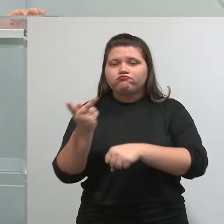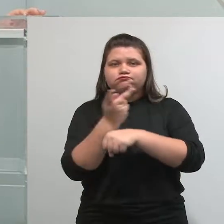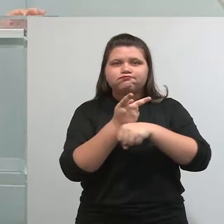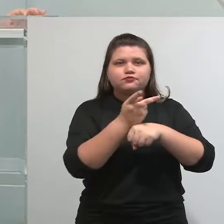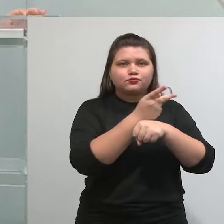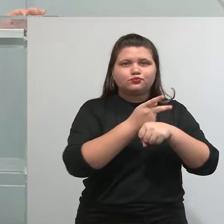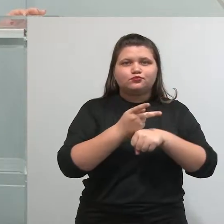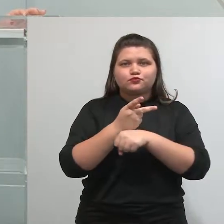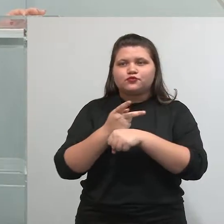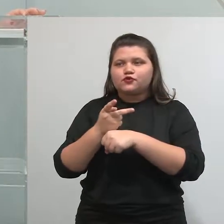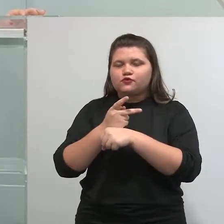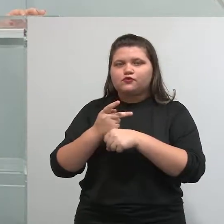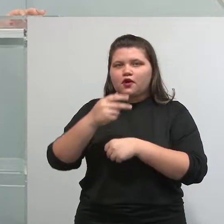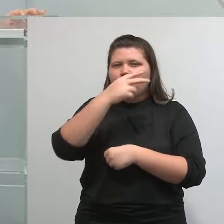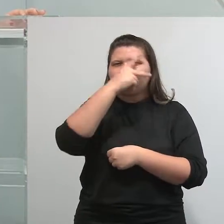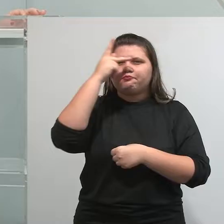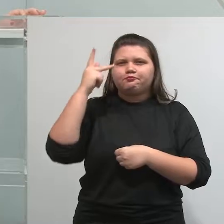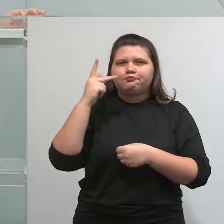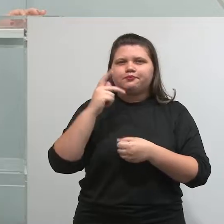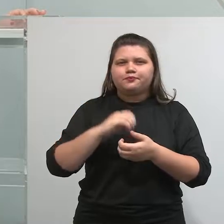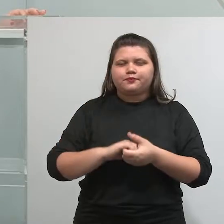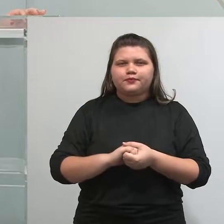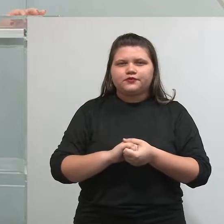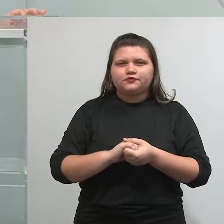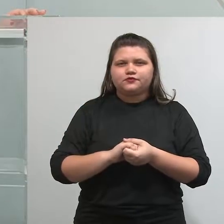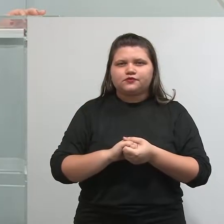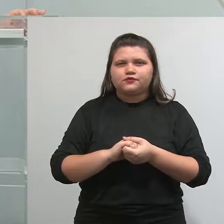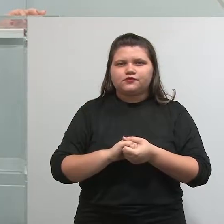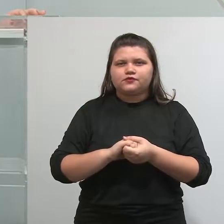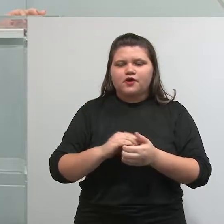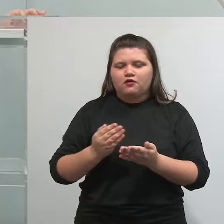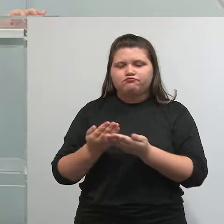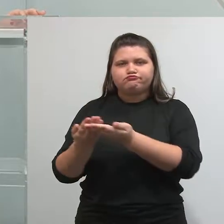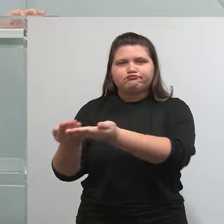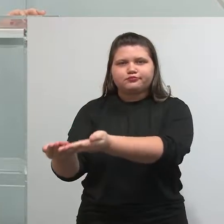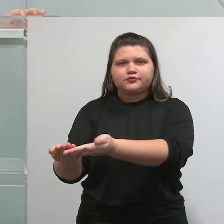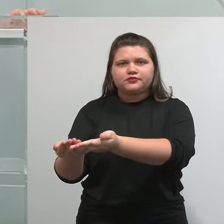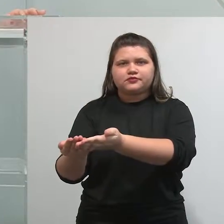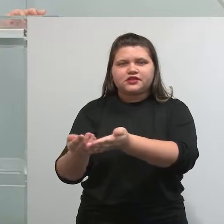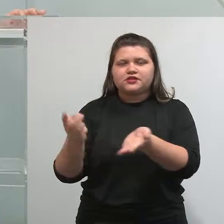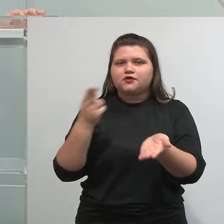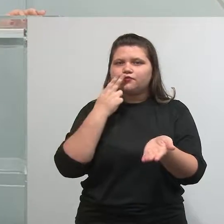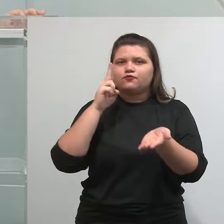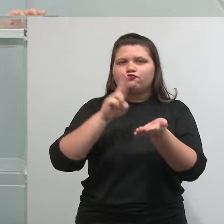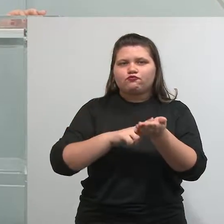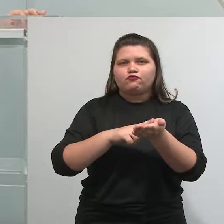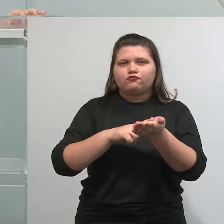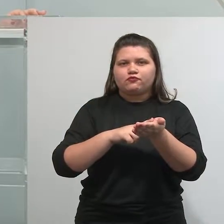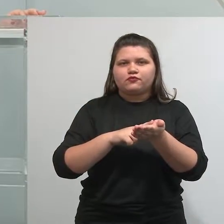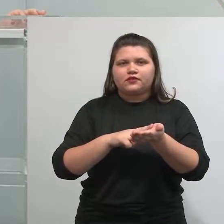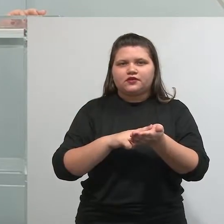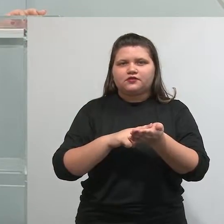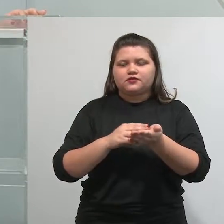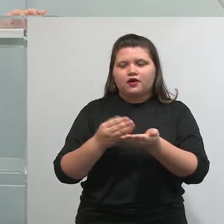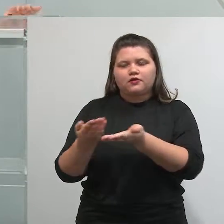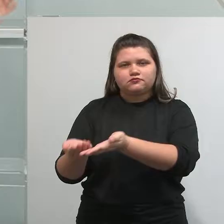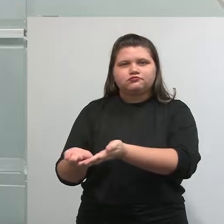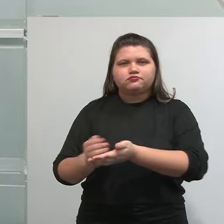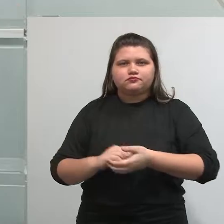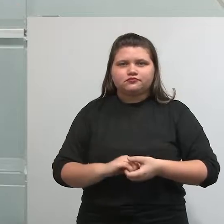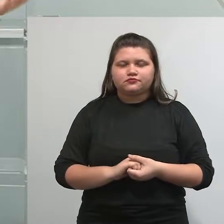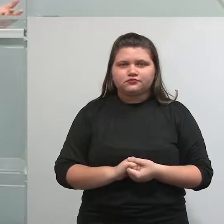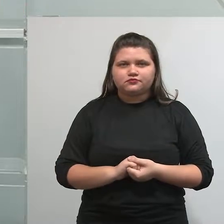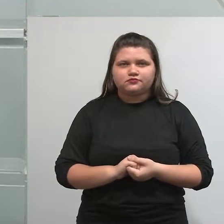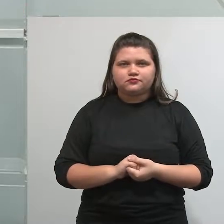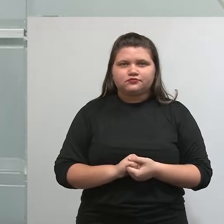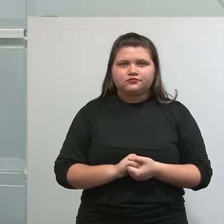solicitar, utilizando aquele documento anterior, que é a carta aceite, você vai solicitar a eles permanência naquele ambiente. Uma